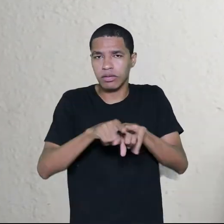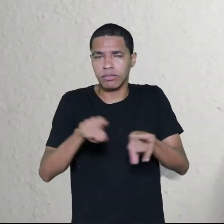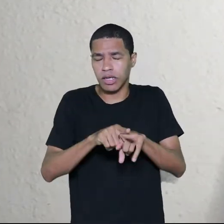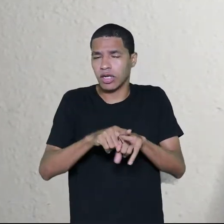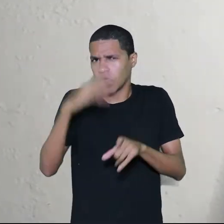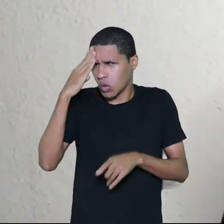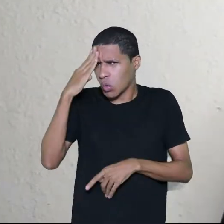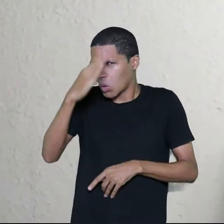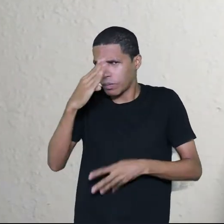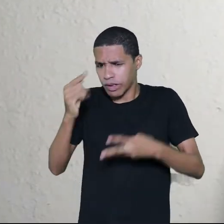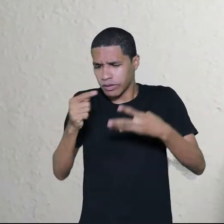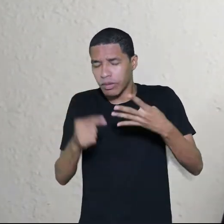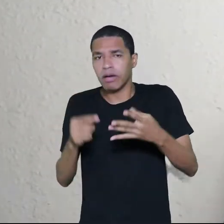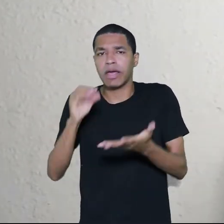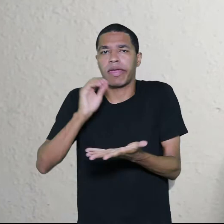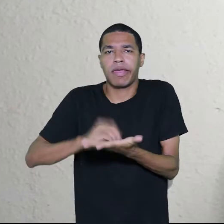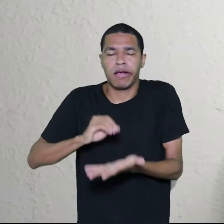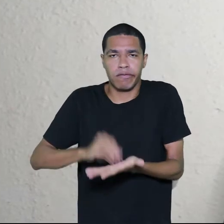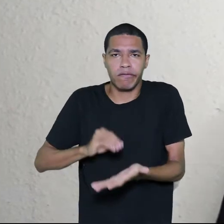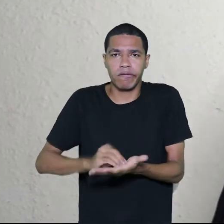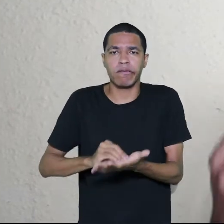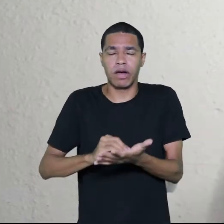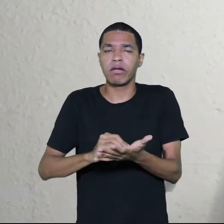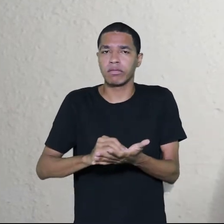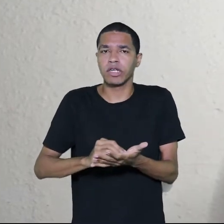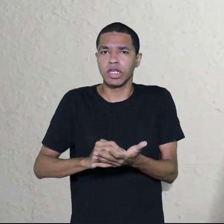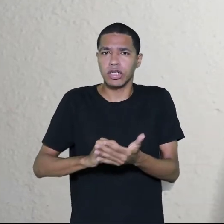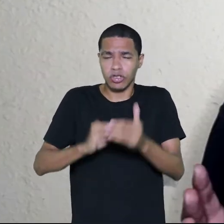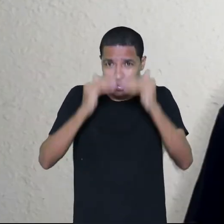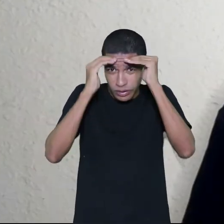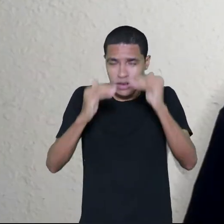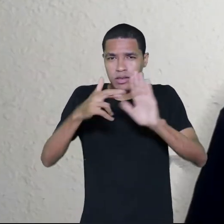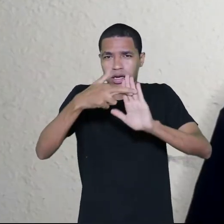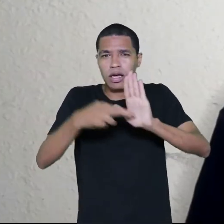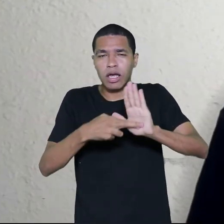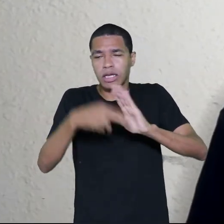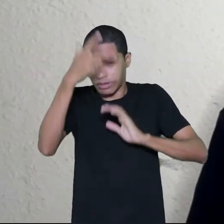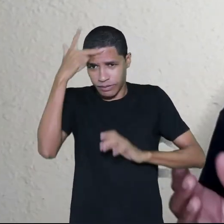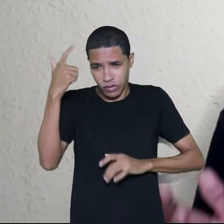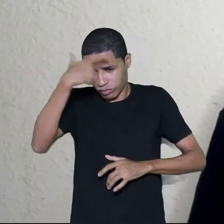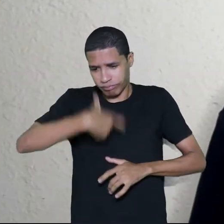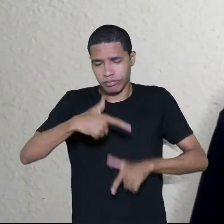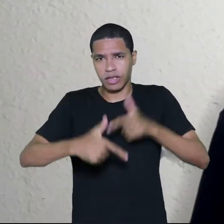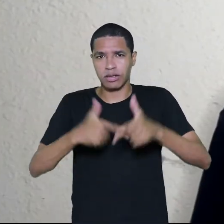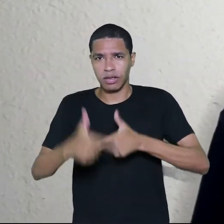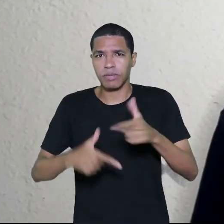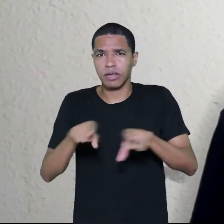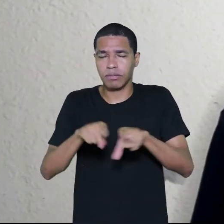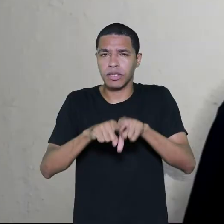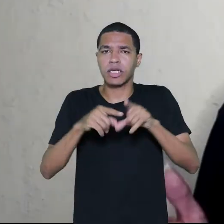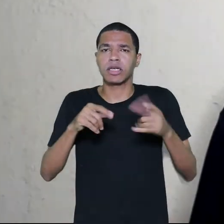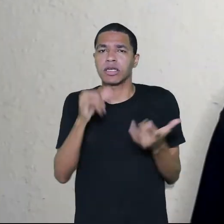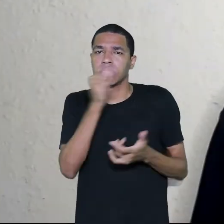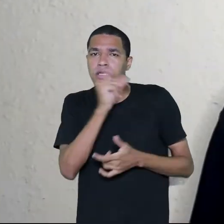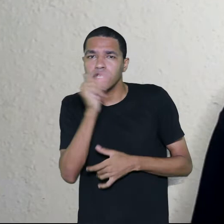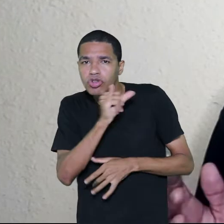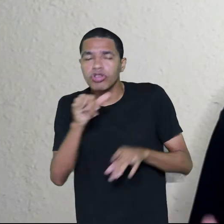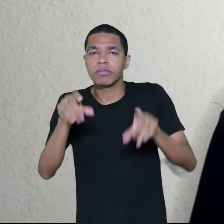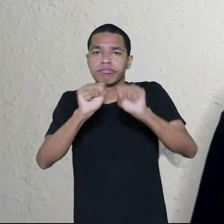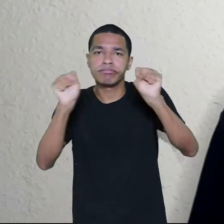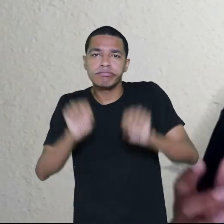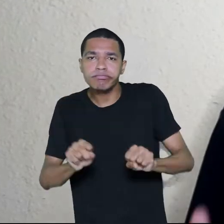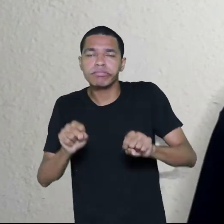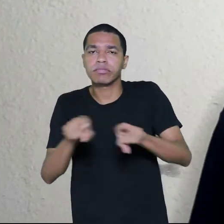o principal fator para isso é a negligência do trabalhador. Identificações de circuitos elétricos, travamento